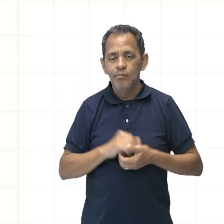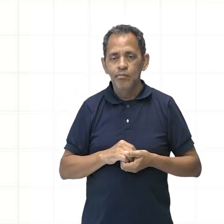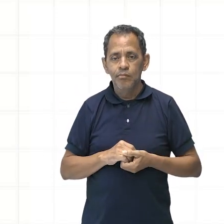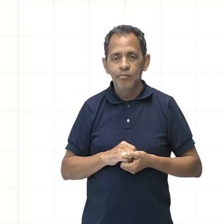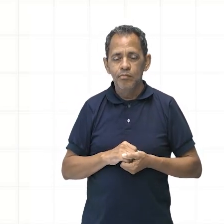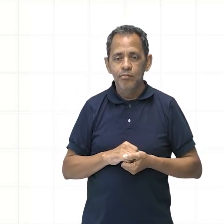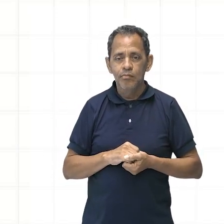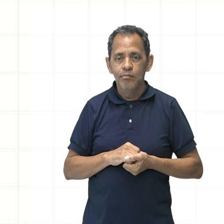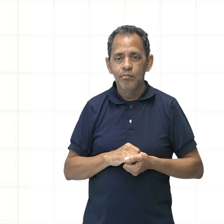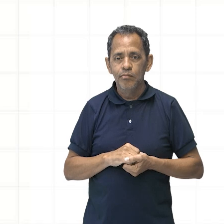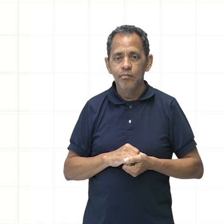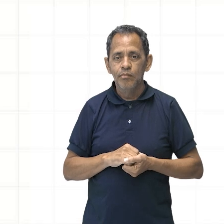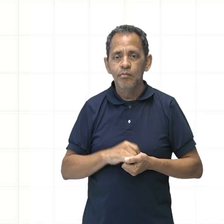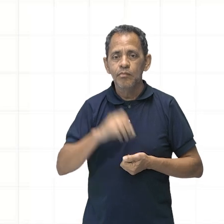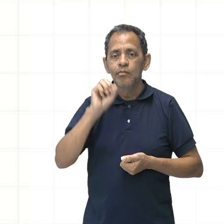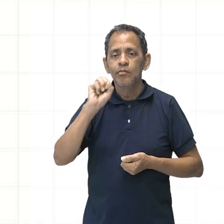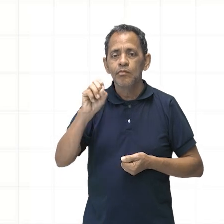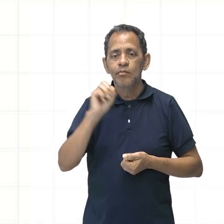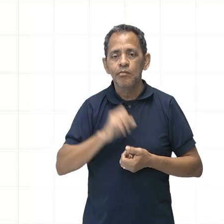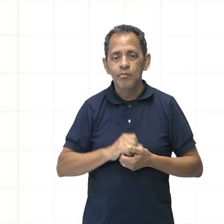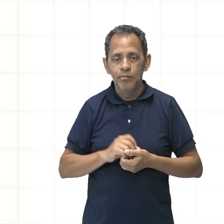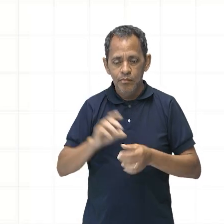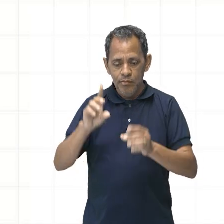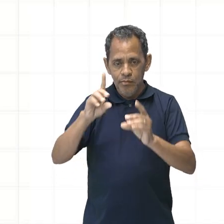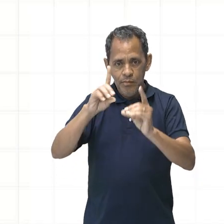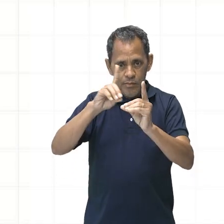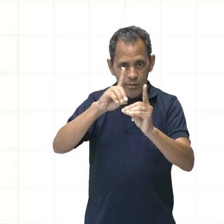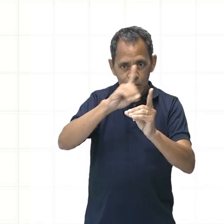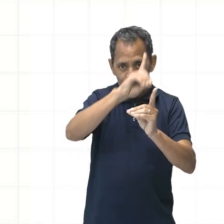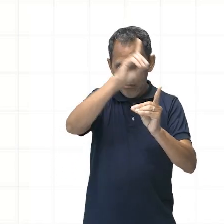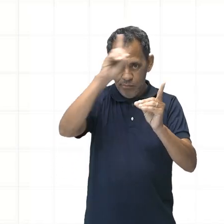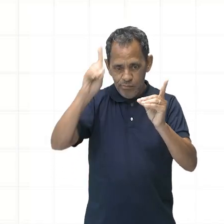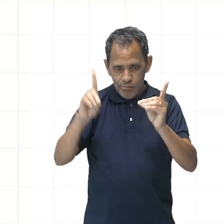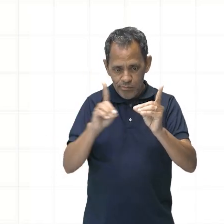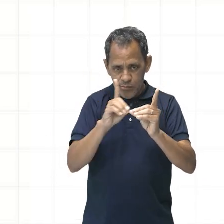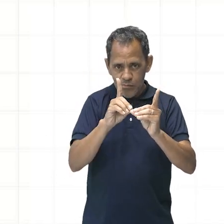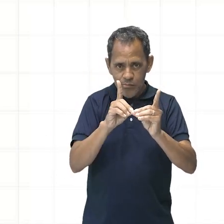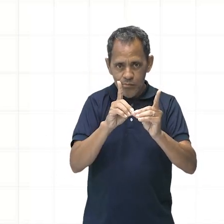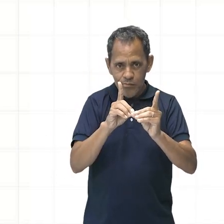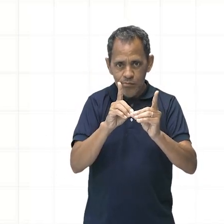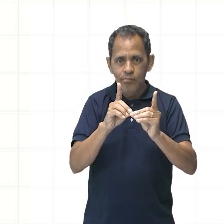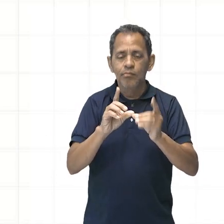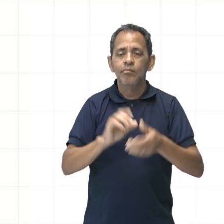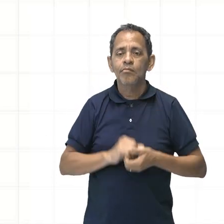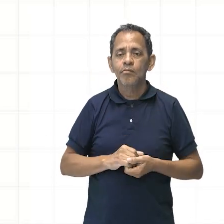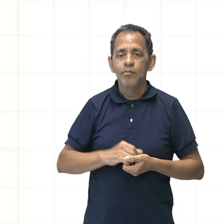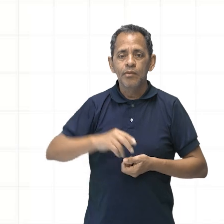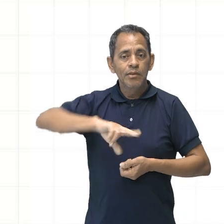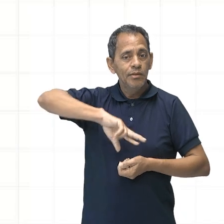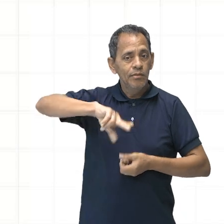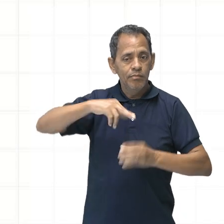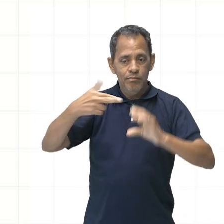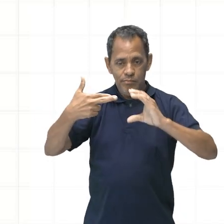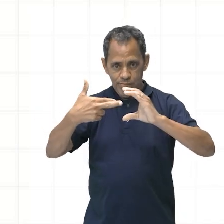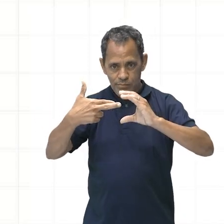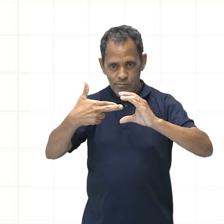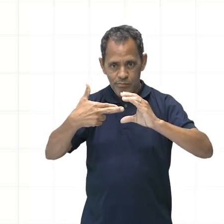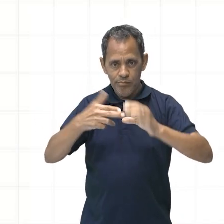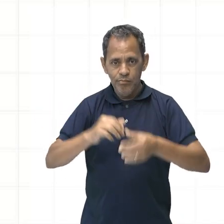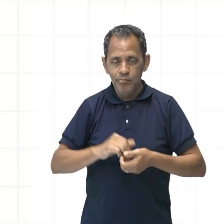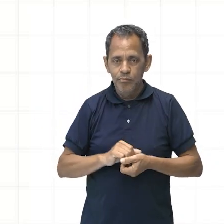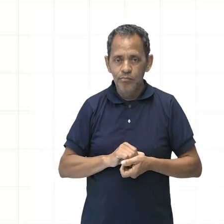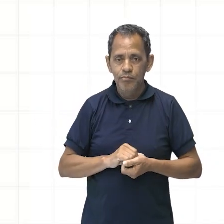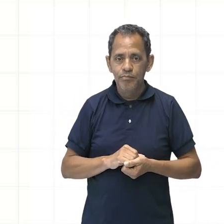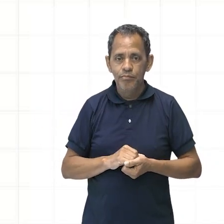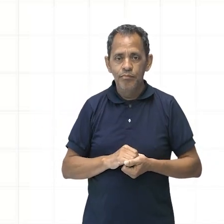exatamente o diâmetro e não o raio, tá bom? Essa distância aqui é exatamente o diâmetro e não o